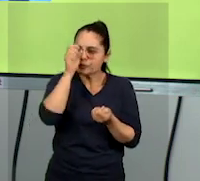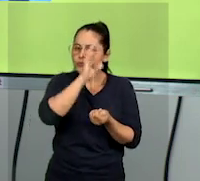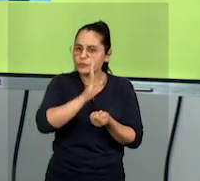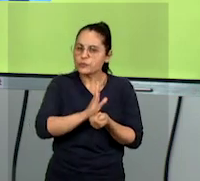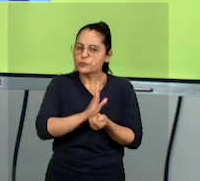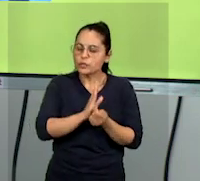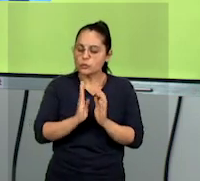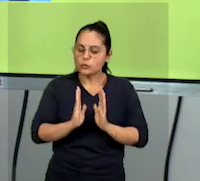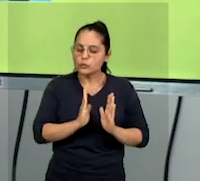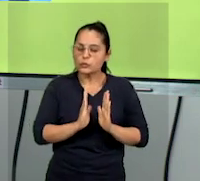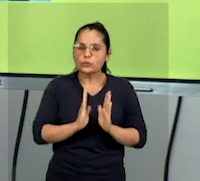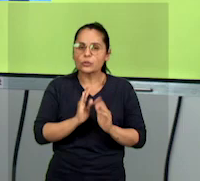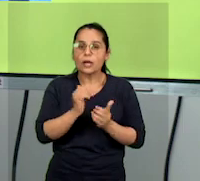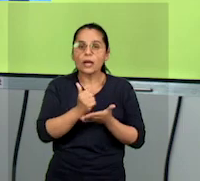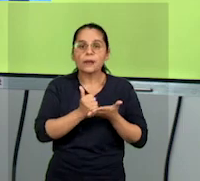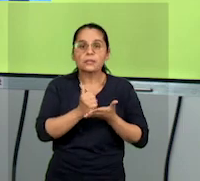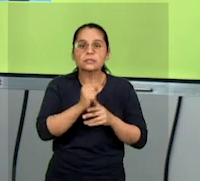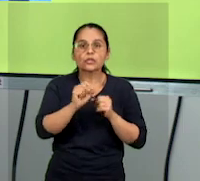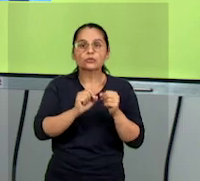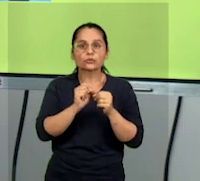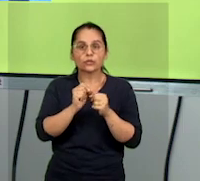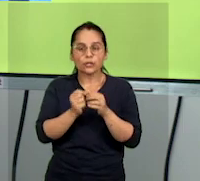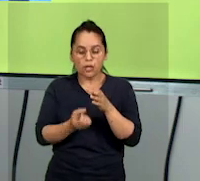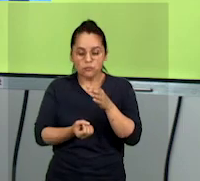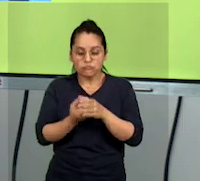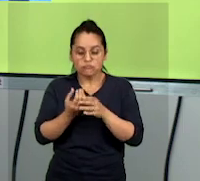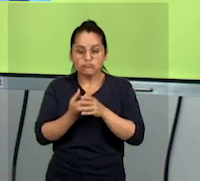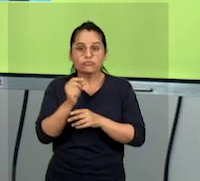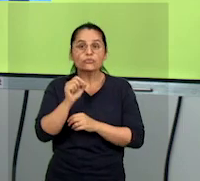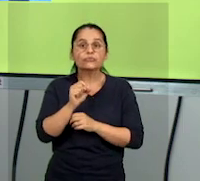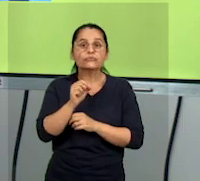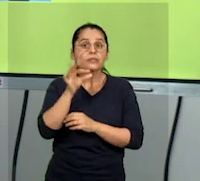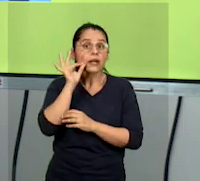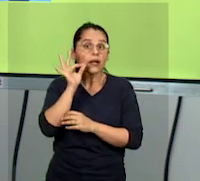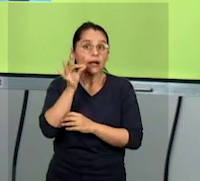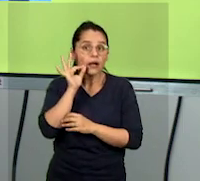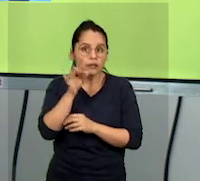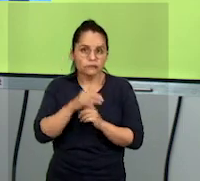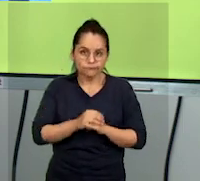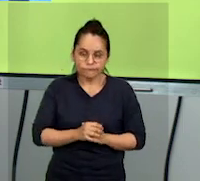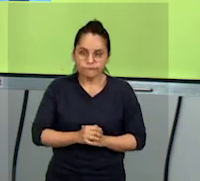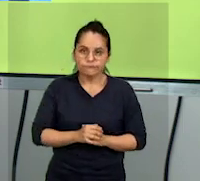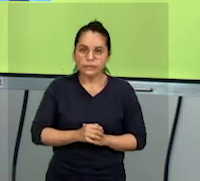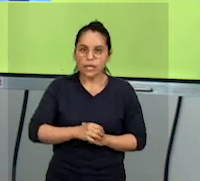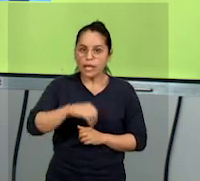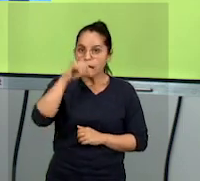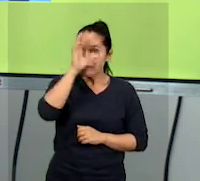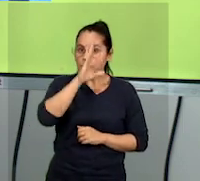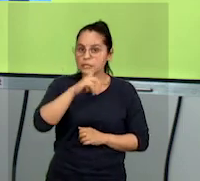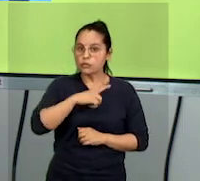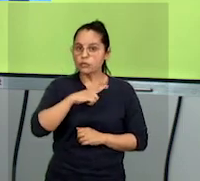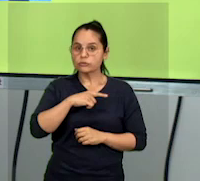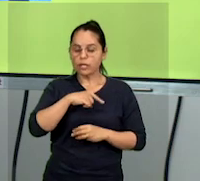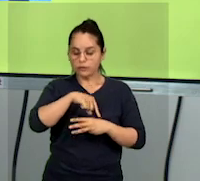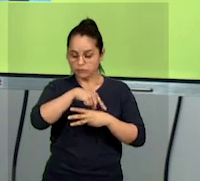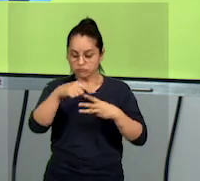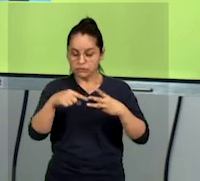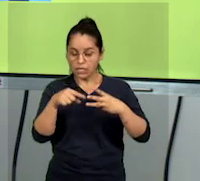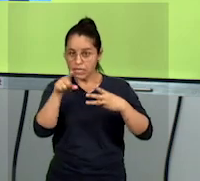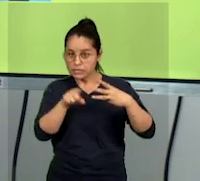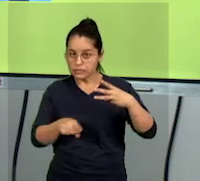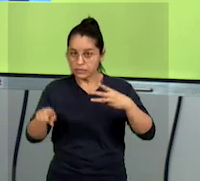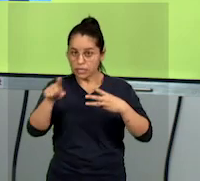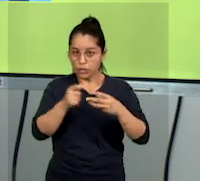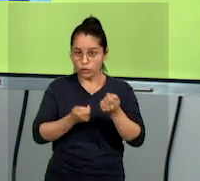brasileira nesse período é baseada na produção de café. O Brasil teve 3 ciclos econômicos: o